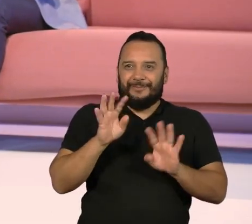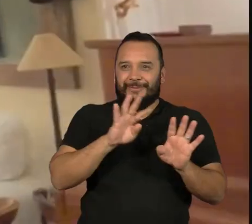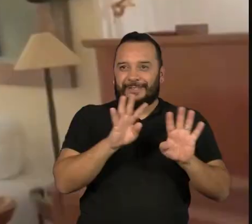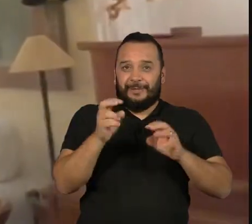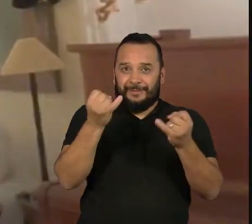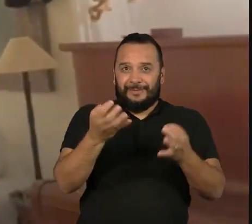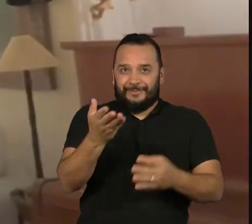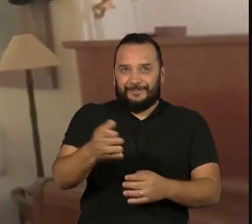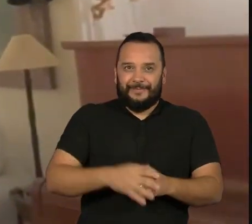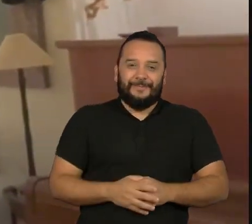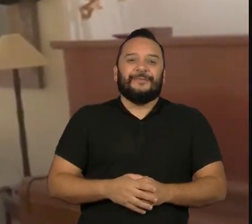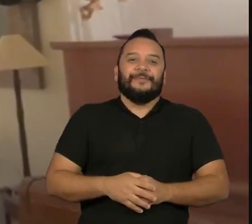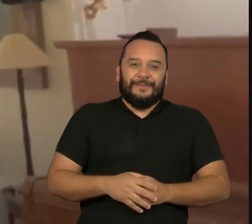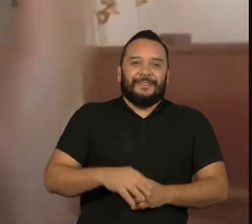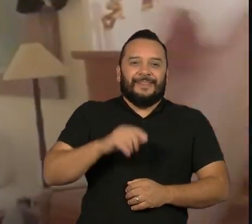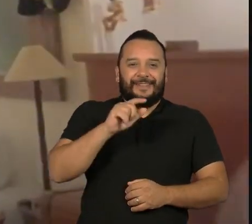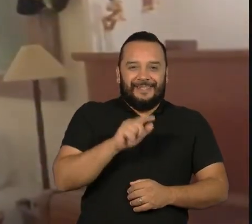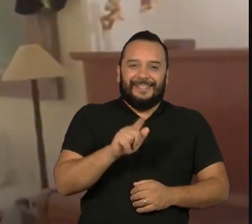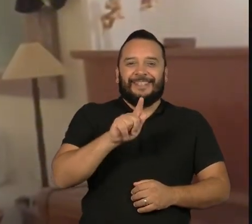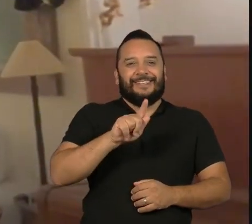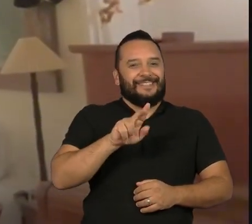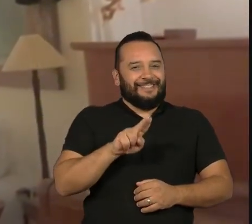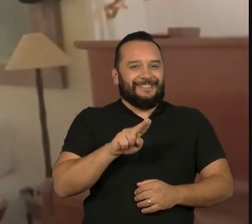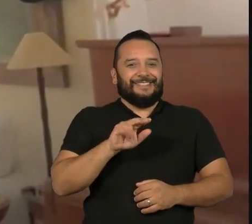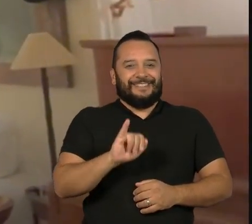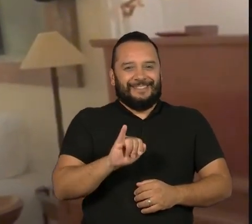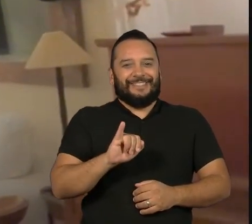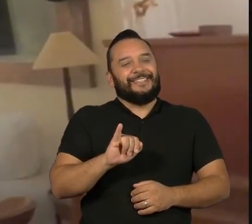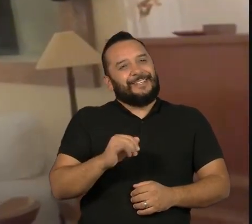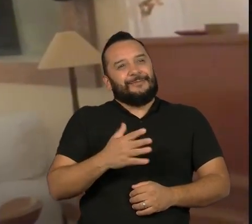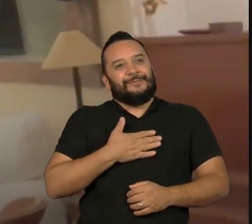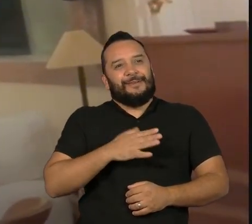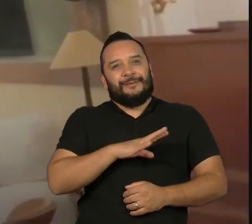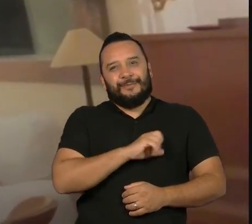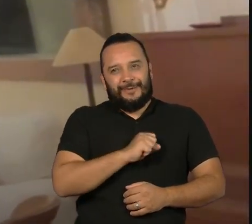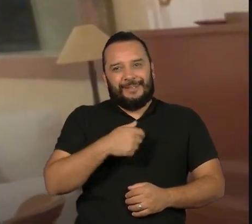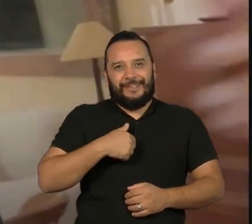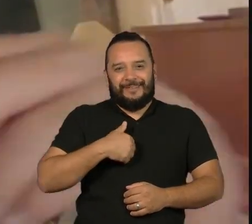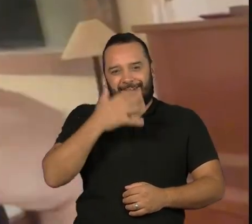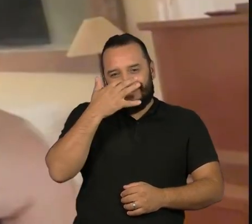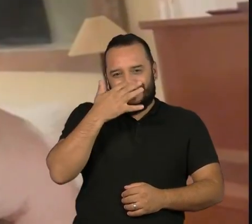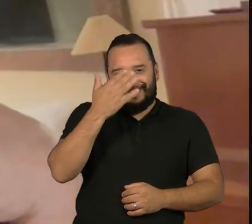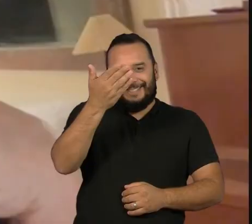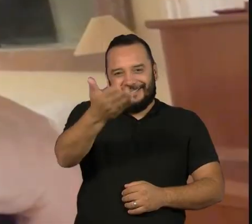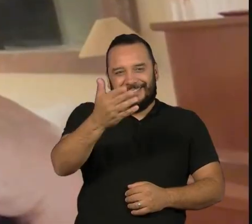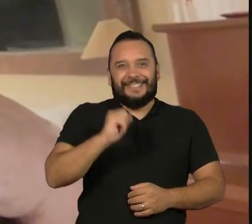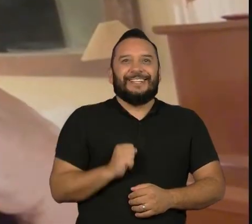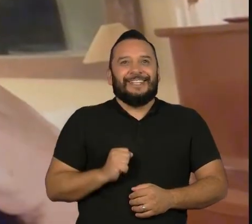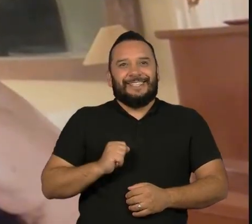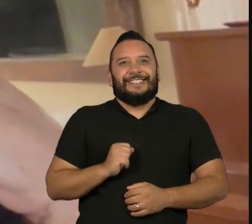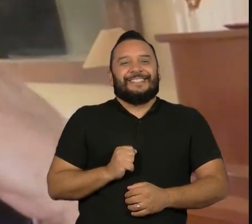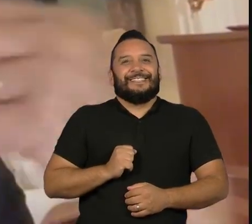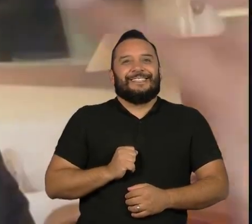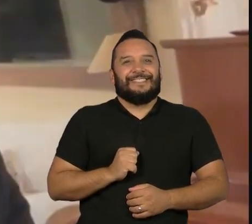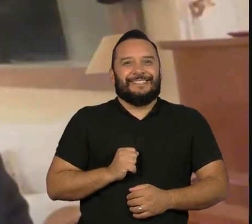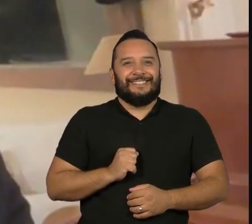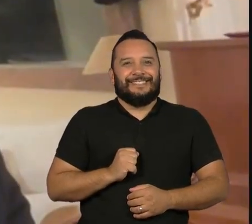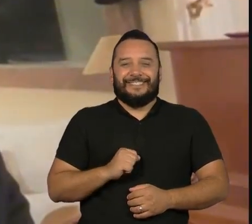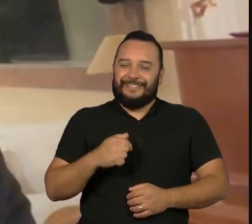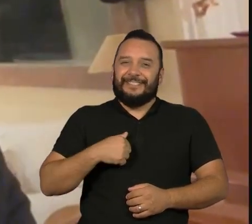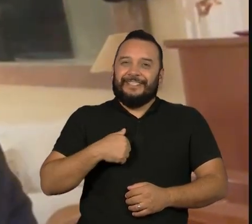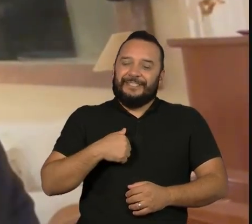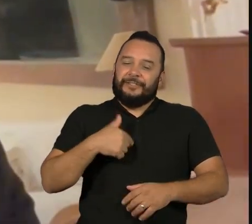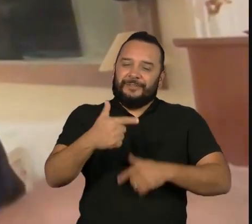Eita. Logulo, meu amor, eu tô muito feliz de poder estar aqui e falar um pouco da minha admiração por você. Né? Já